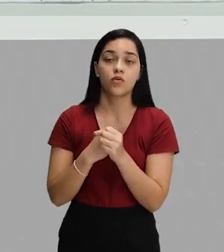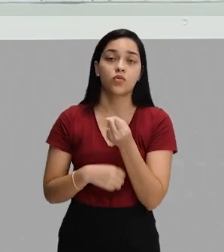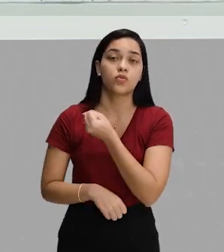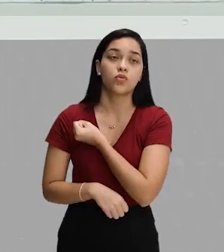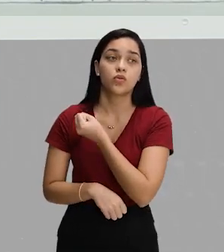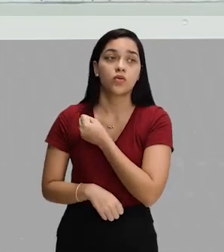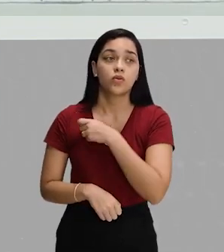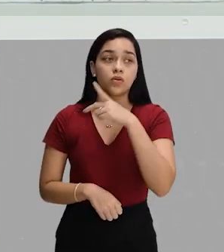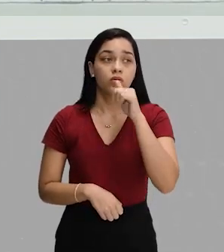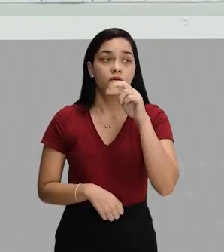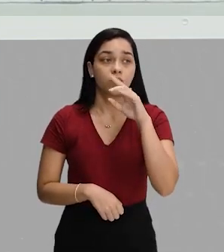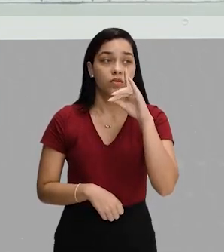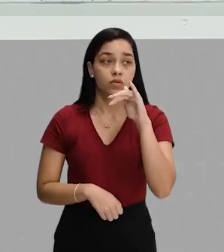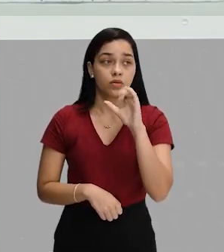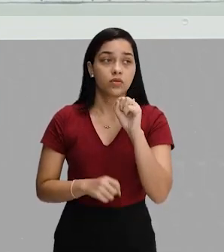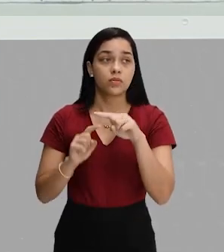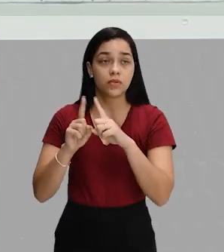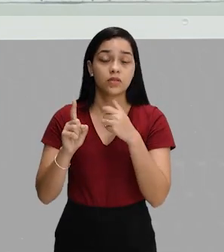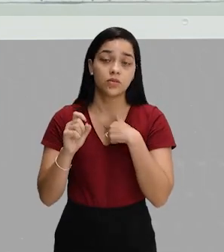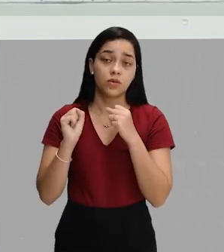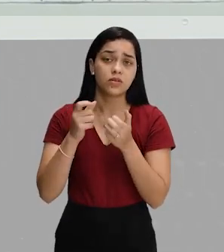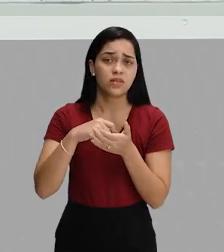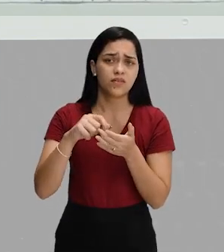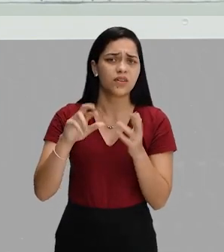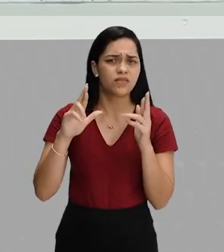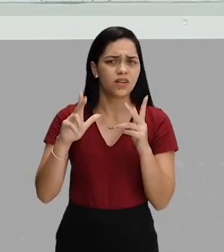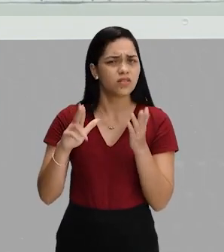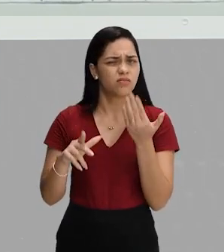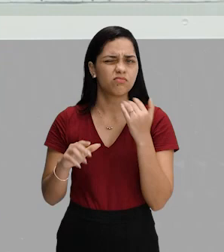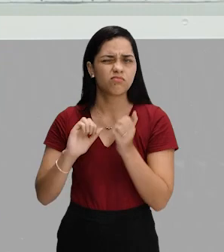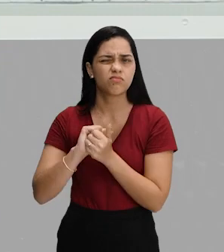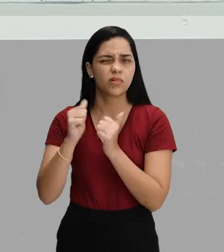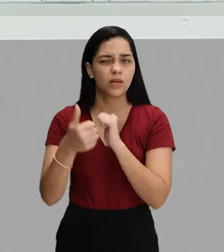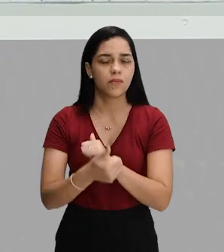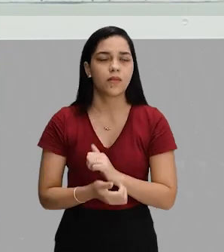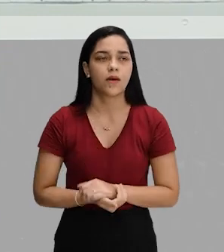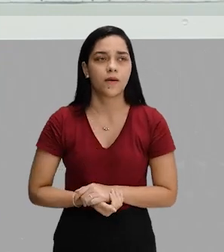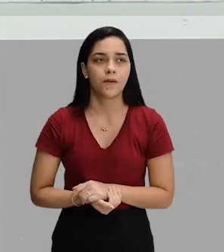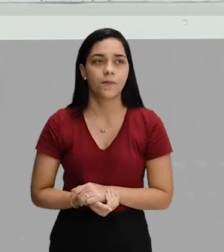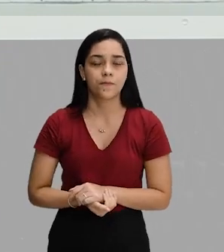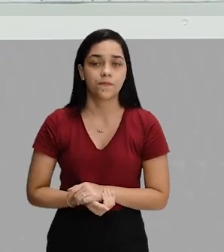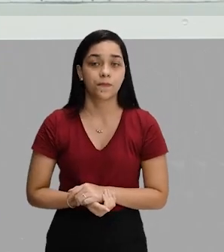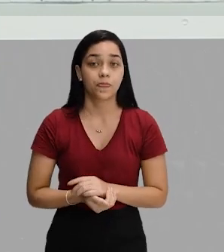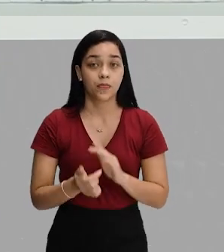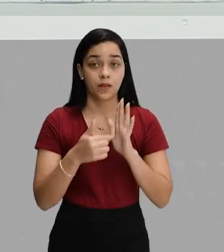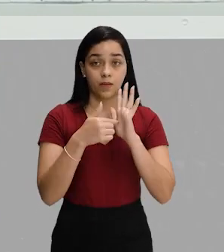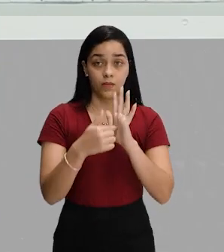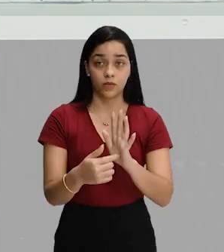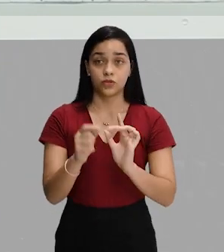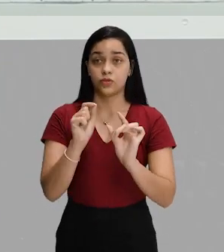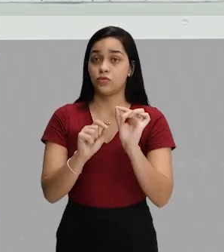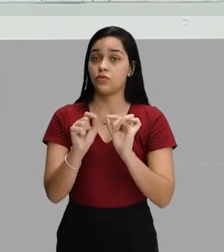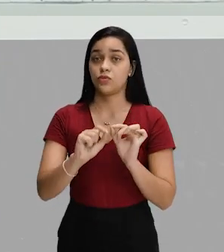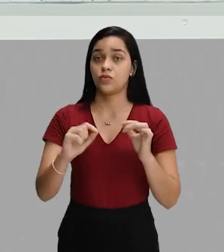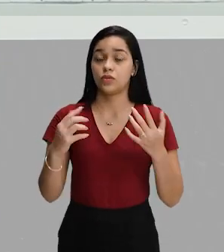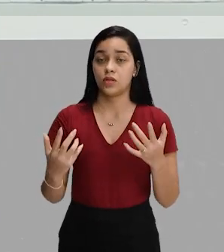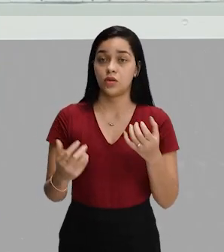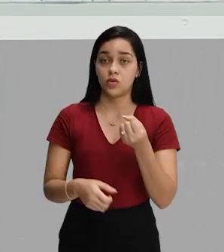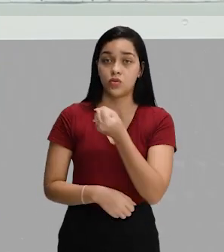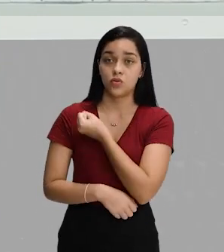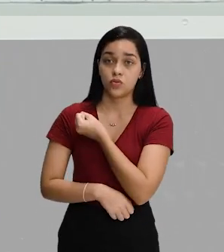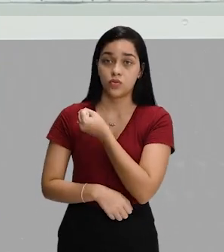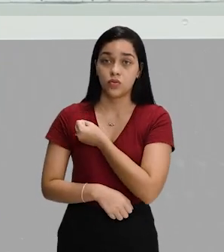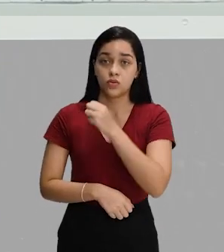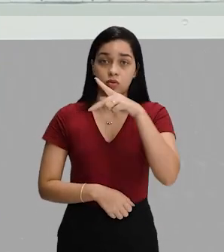partidas. Só que eu posso escrever isso aqui diferente. Vamos escrever assim, ó. Implica dizer que o número